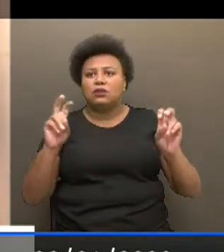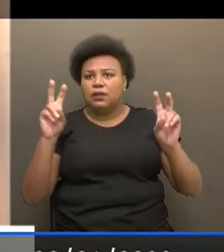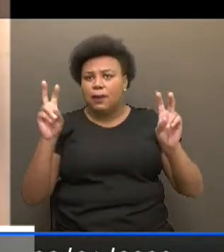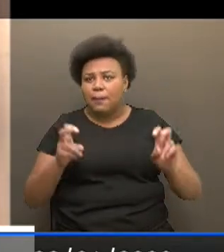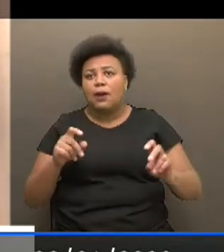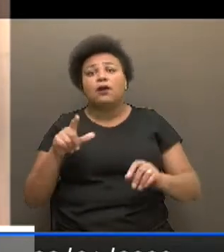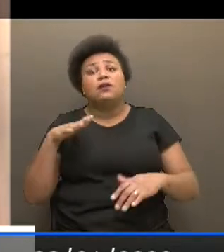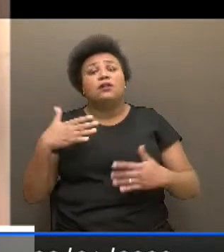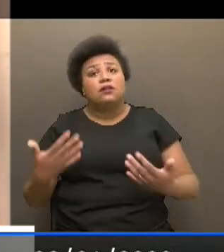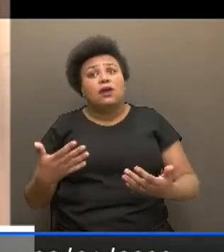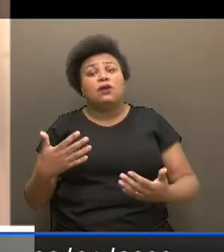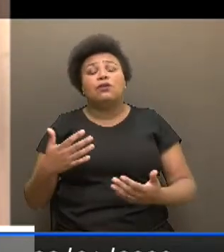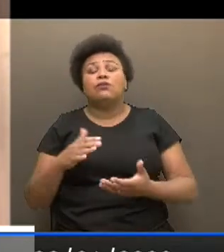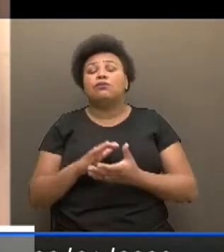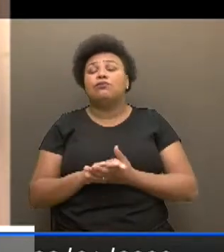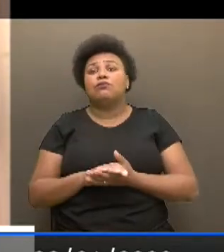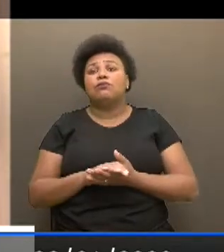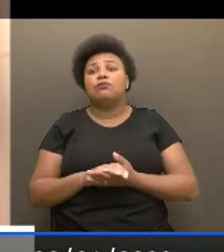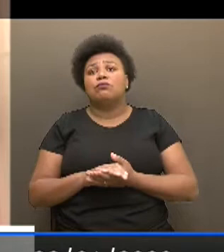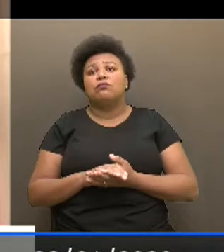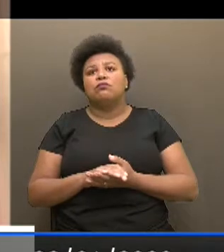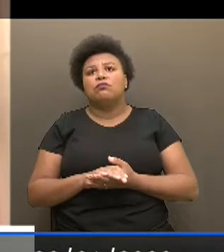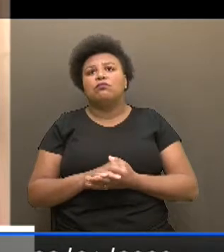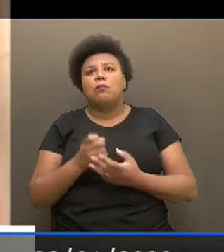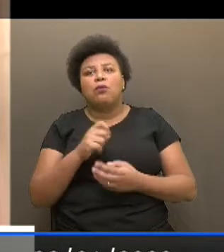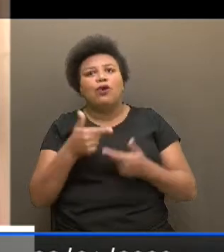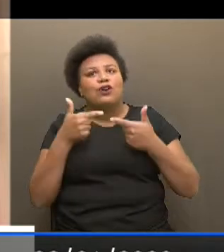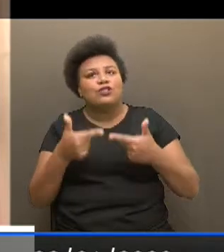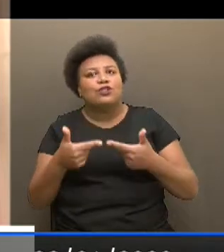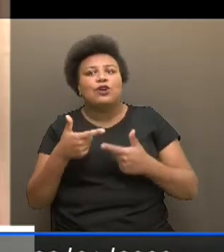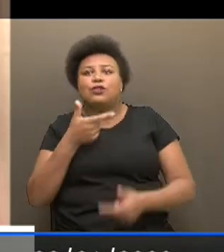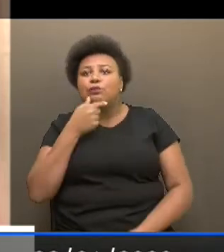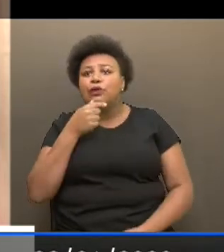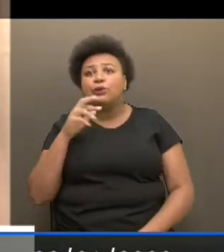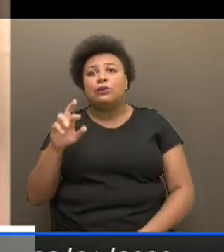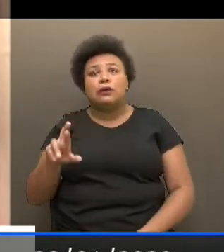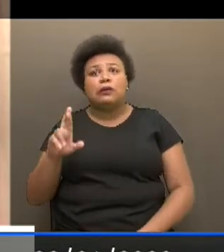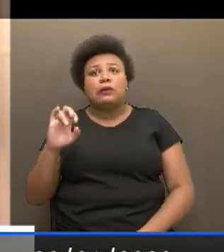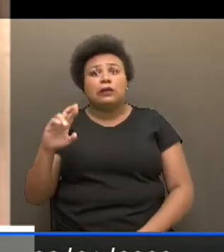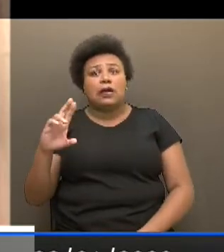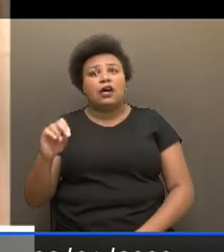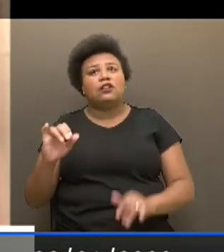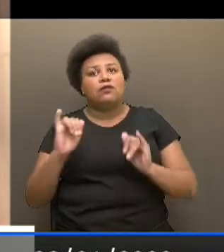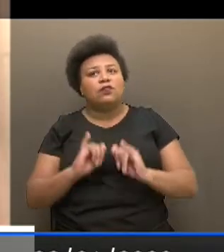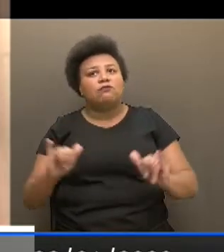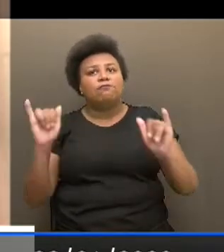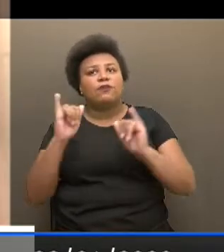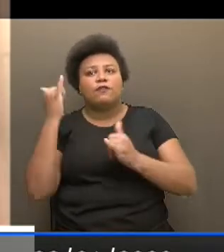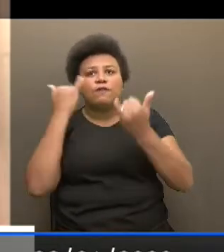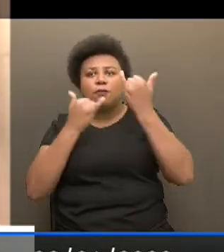Então, estamos aí. Boa sorte. E o Ricardo vai trazer preciosas informações no que depender da BPA.